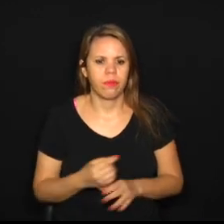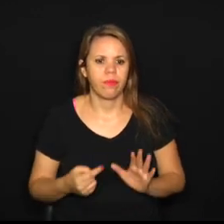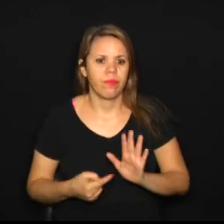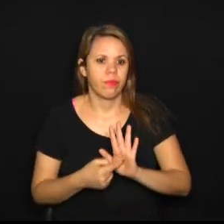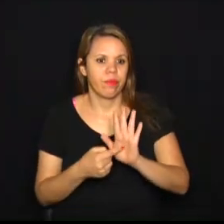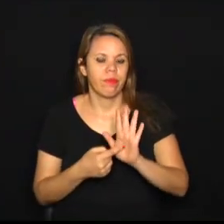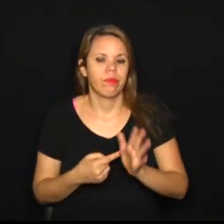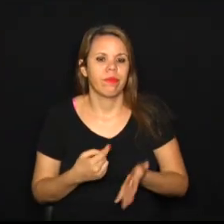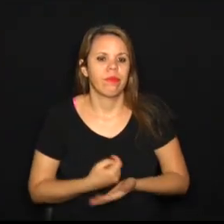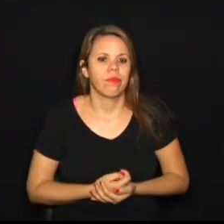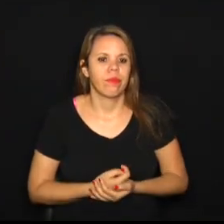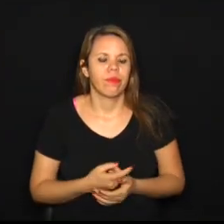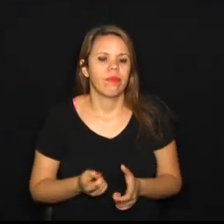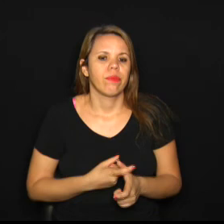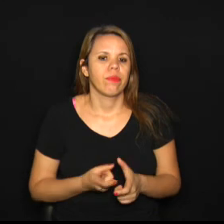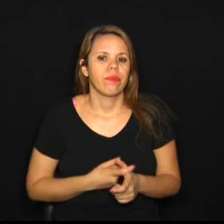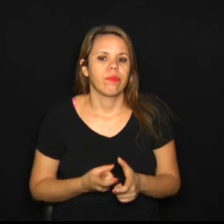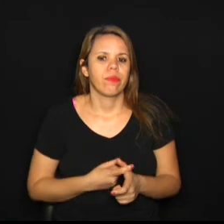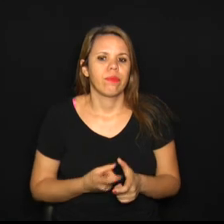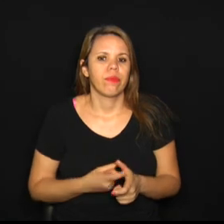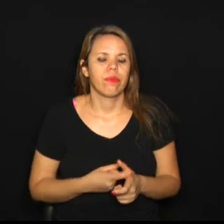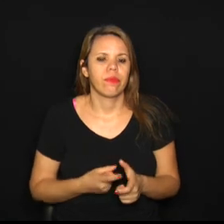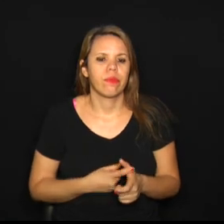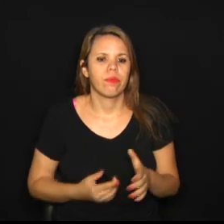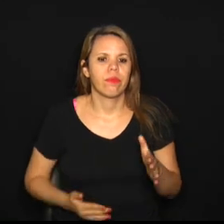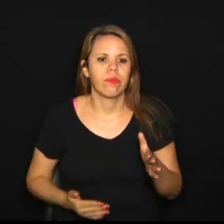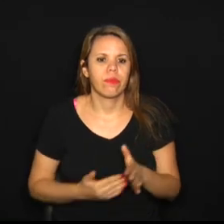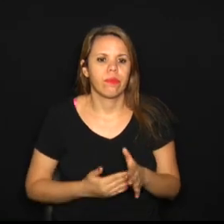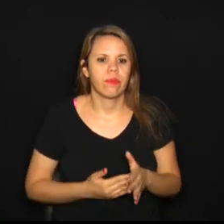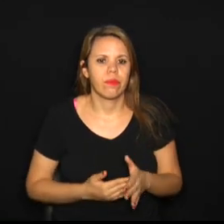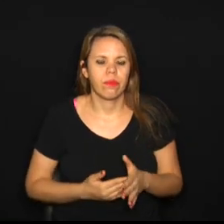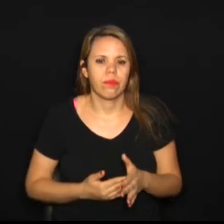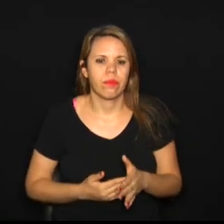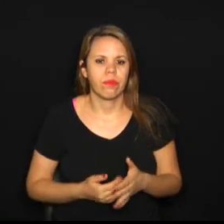Demonstrativo da dívida e do limite imposto aí